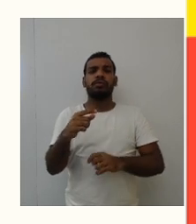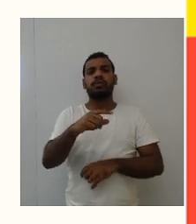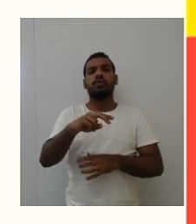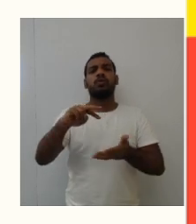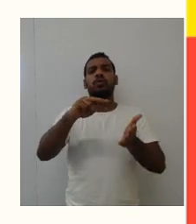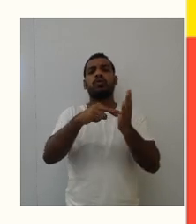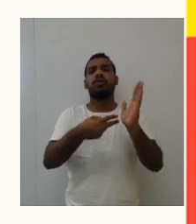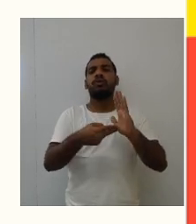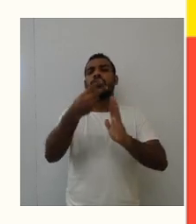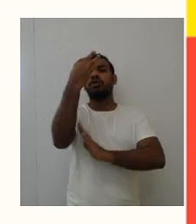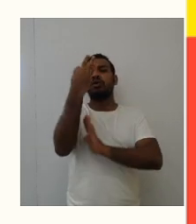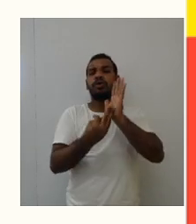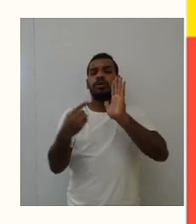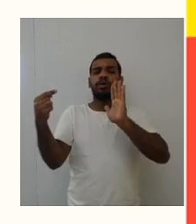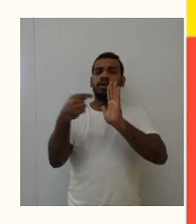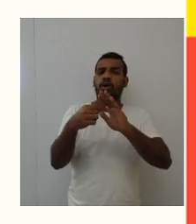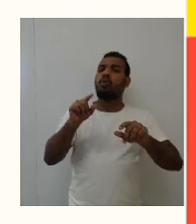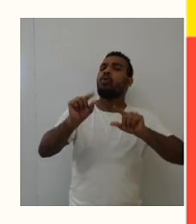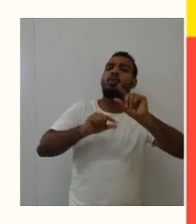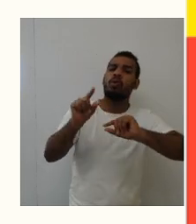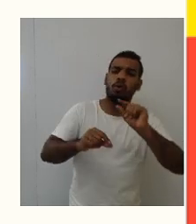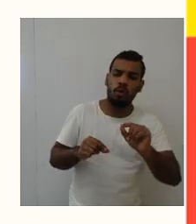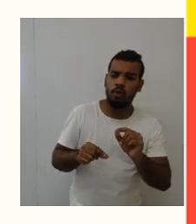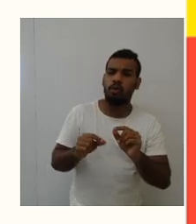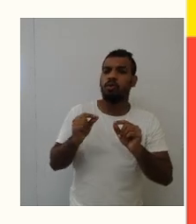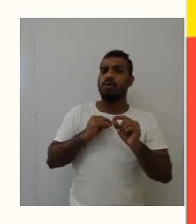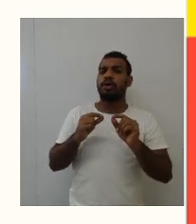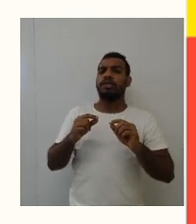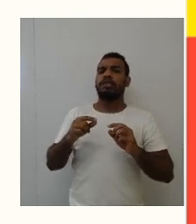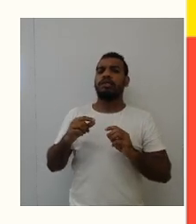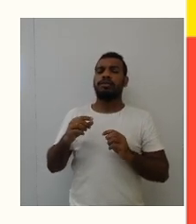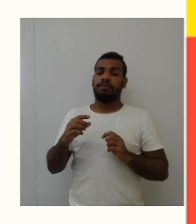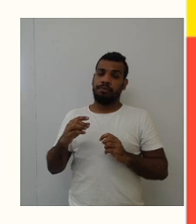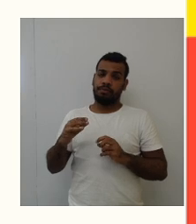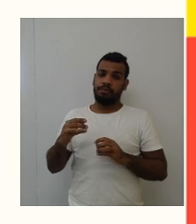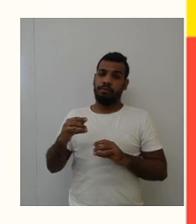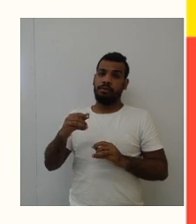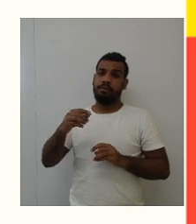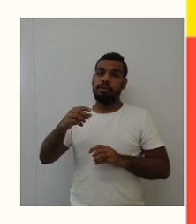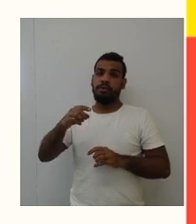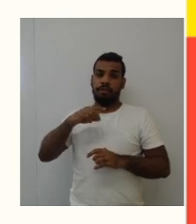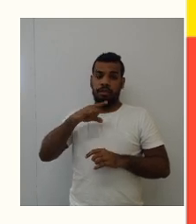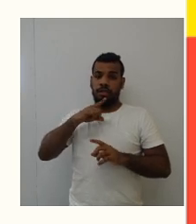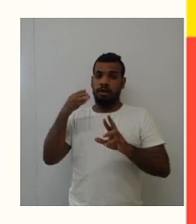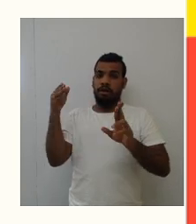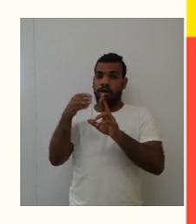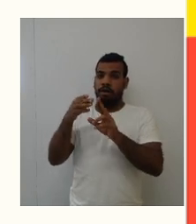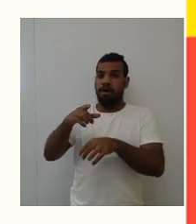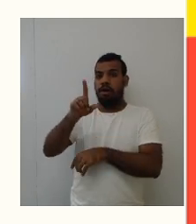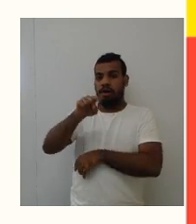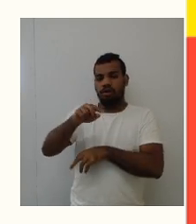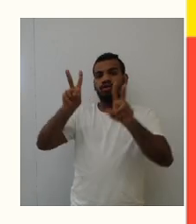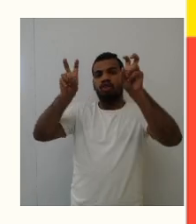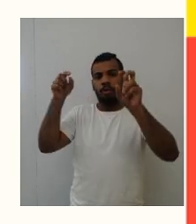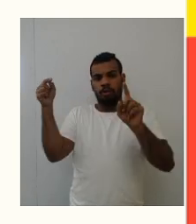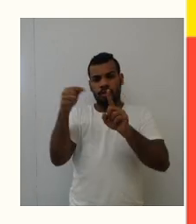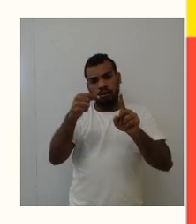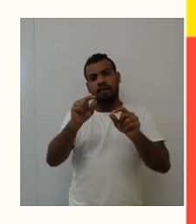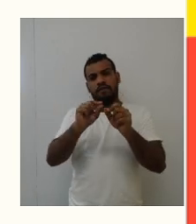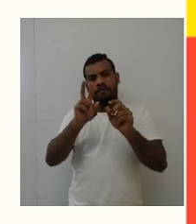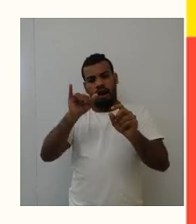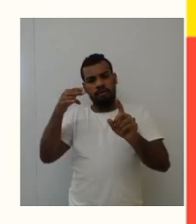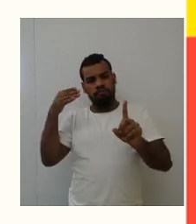seria a coesão textual no texto, né, os conectivos que possibilitam esse tipo de coesão, e a referencial. E é sobre isso que a gente vai refletir